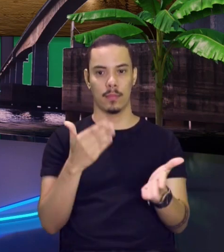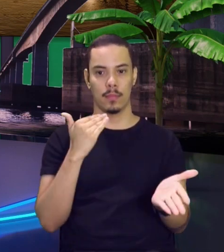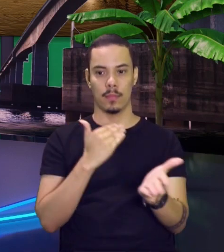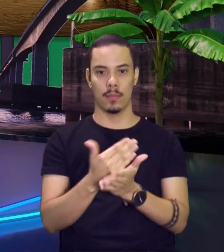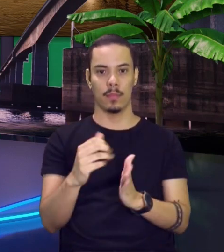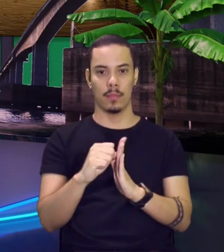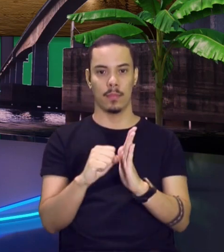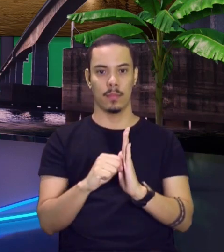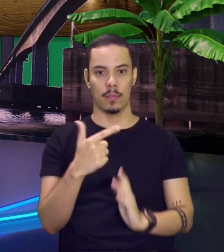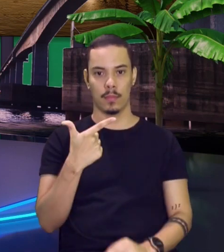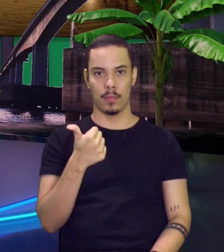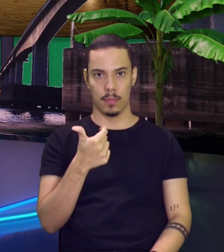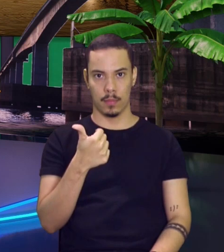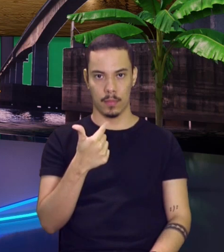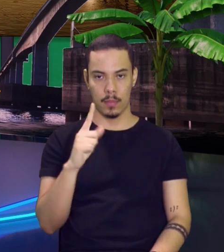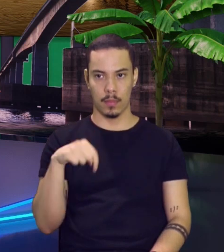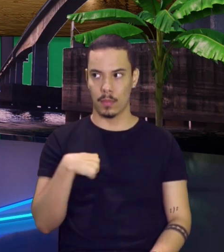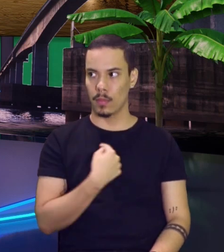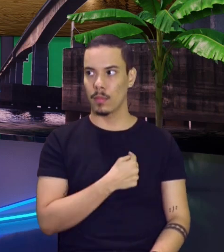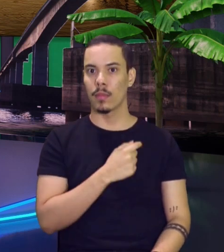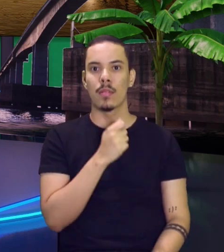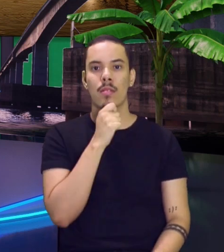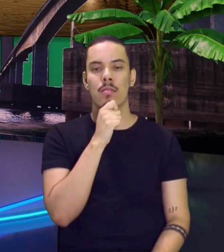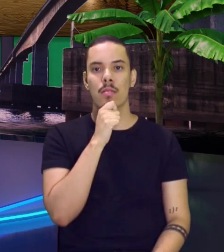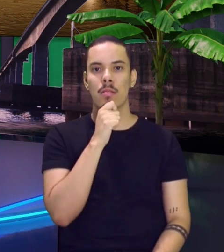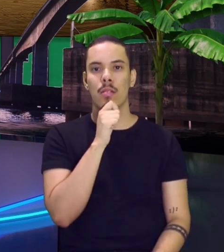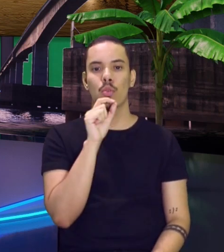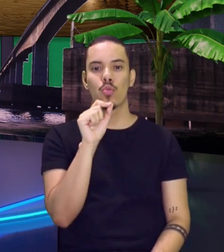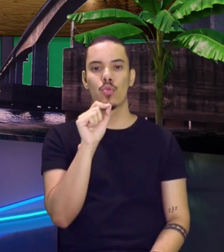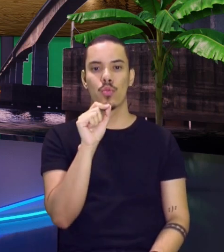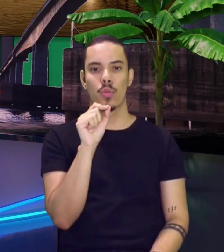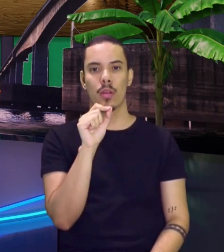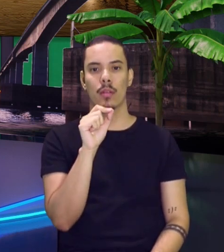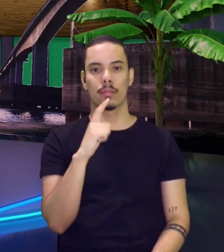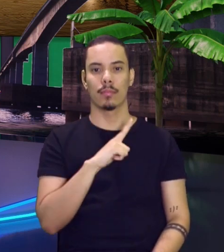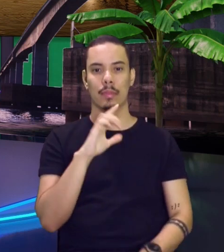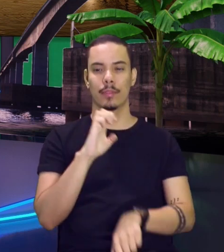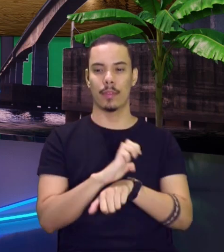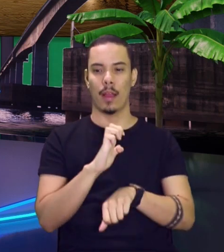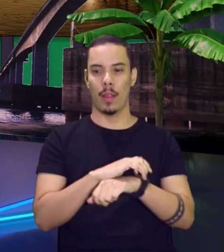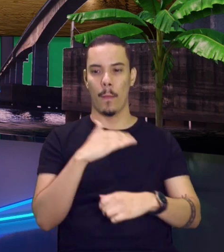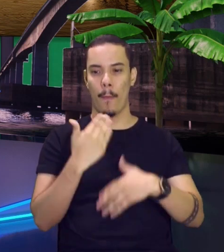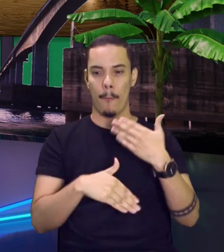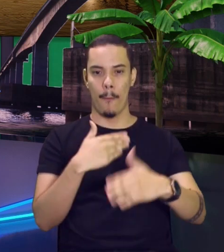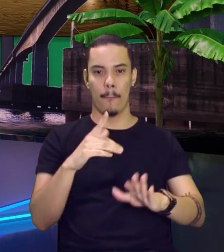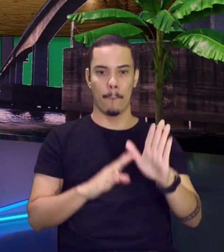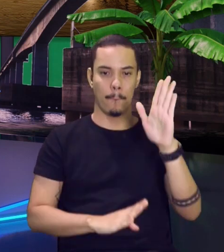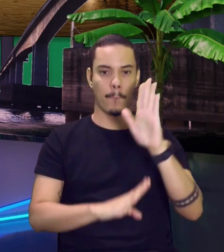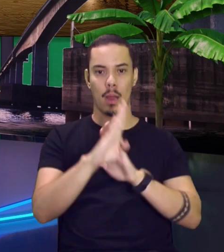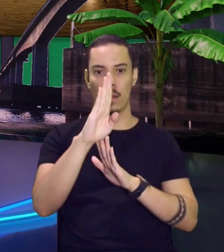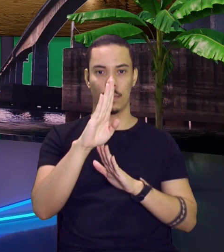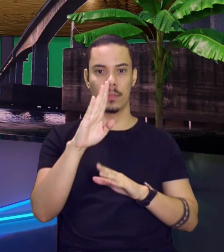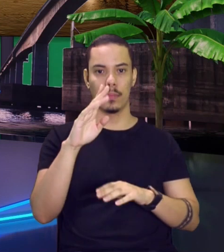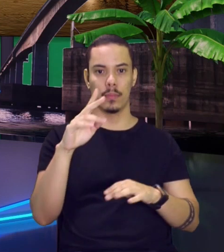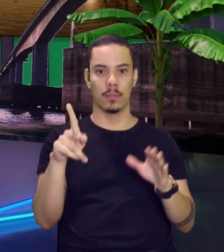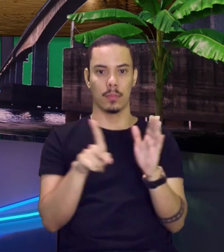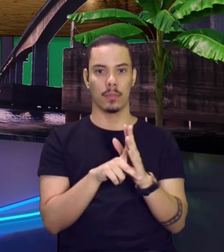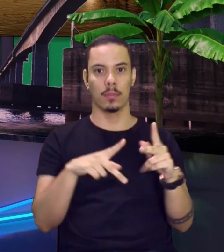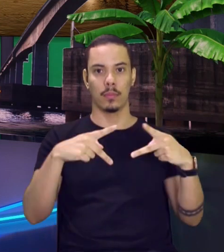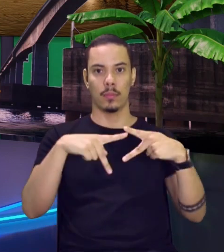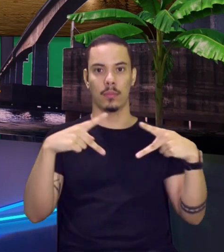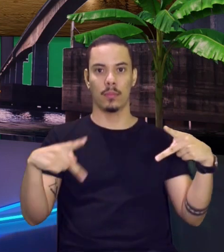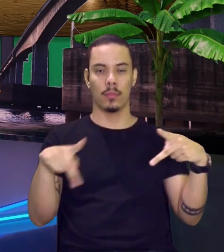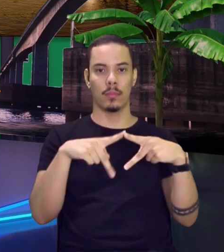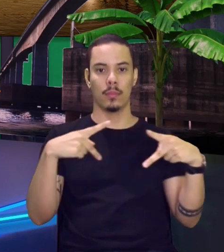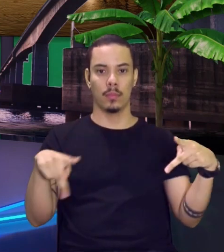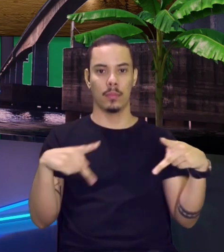século XXI, que nós estamos aí despontando como um grande estado produtor de proteína